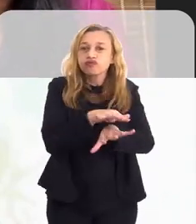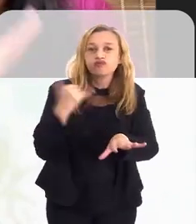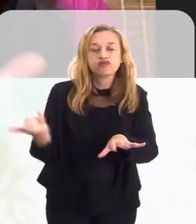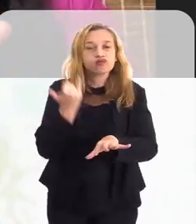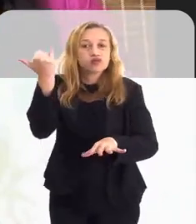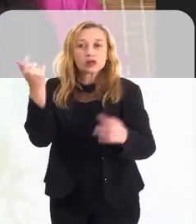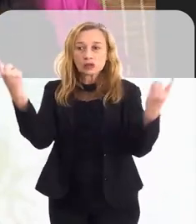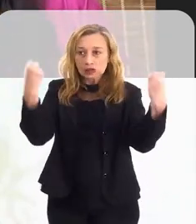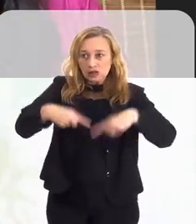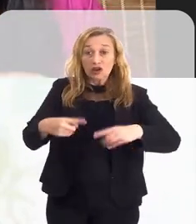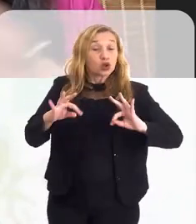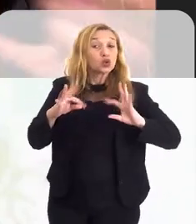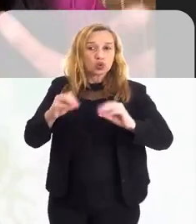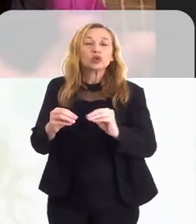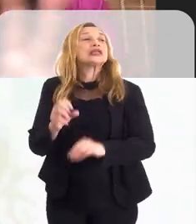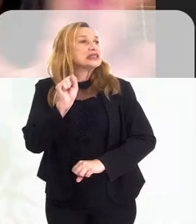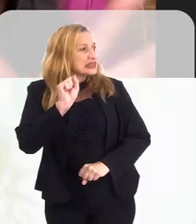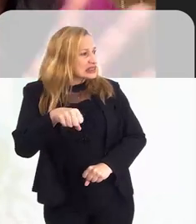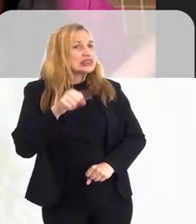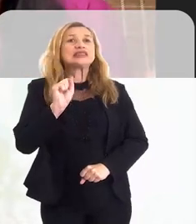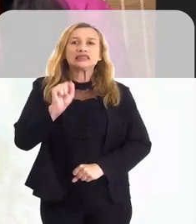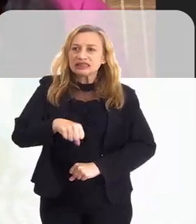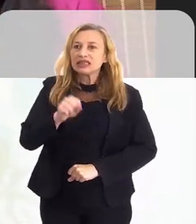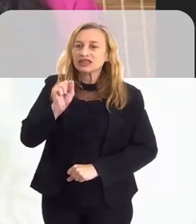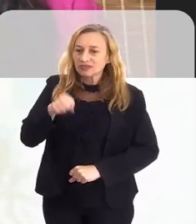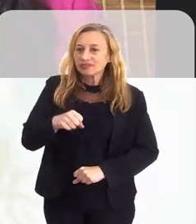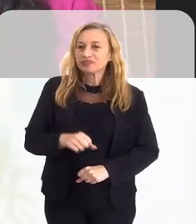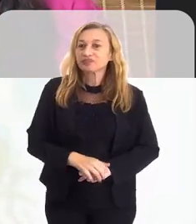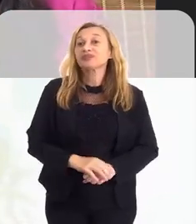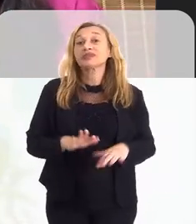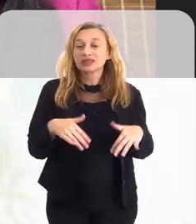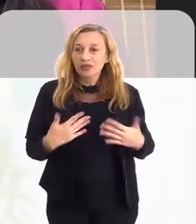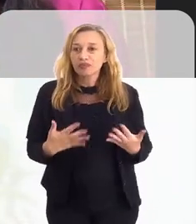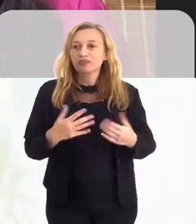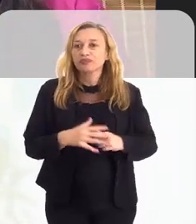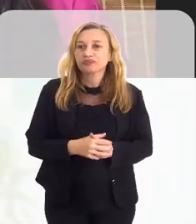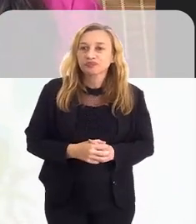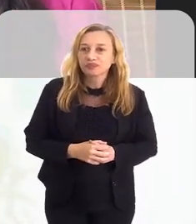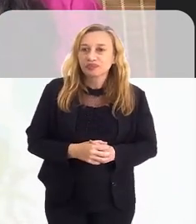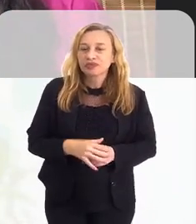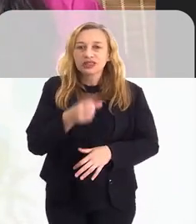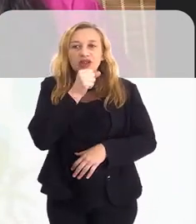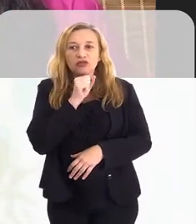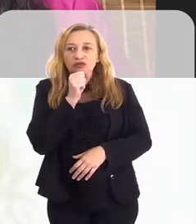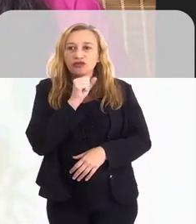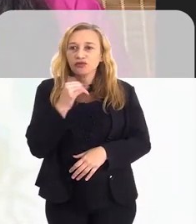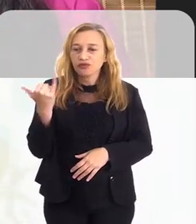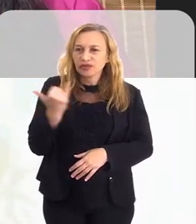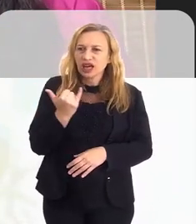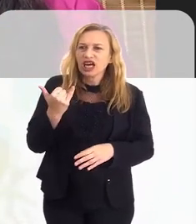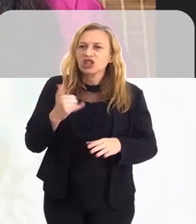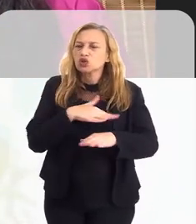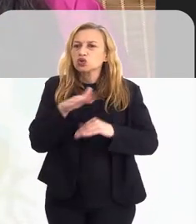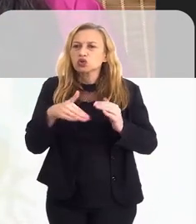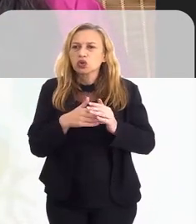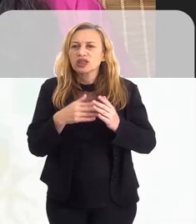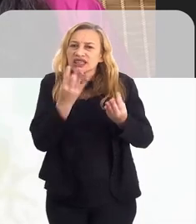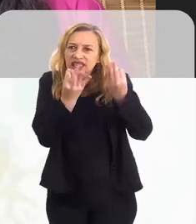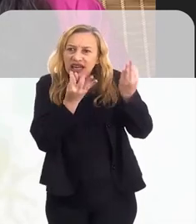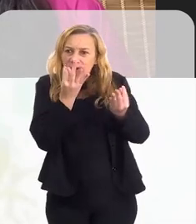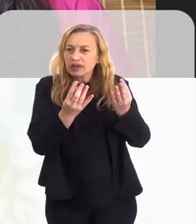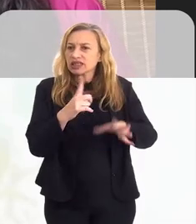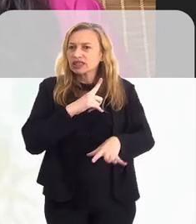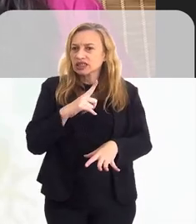importância dele, os obstáculos, você já começou vivenciando um pouquinho isso. Pois é, e a minha avó falava que ele tinha acesso a todas